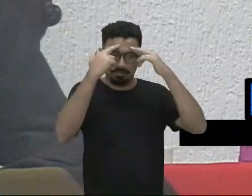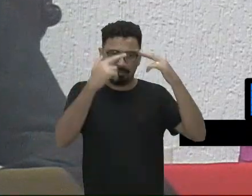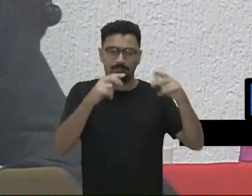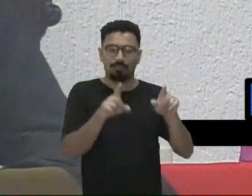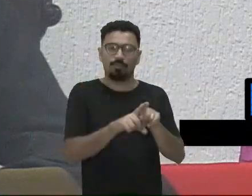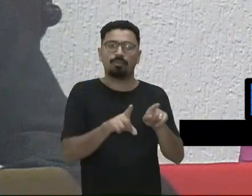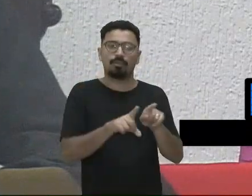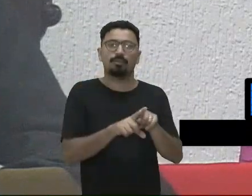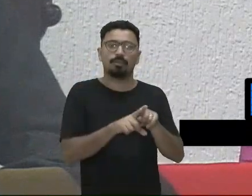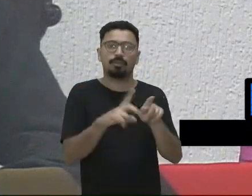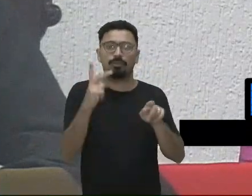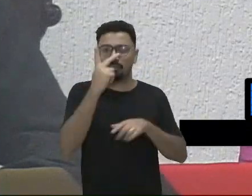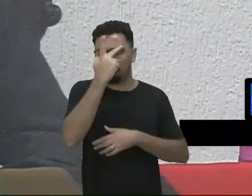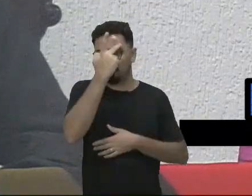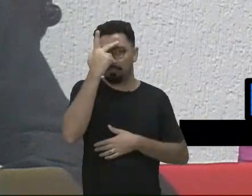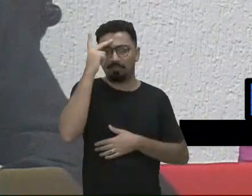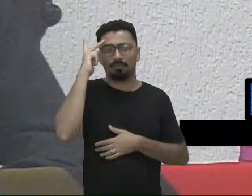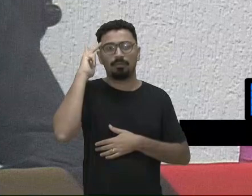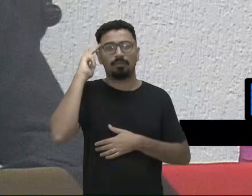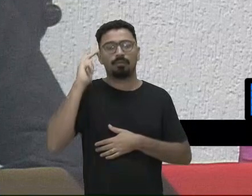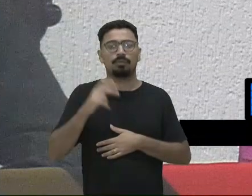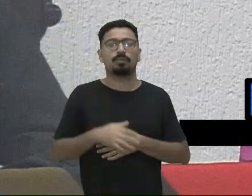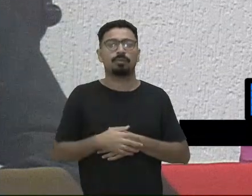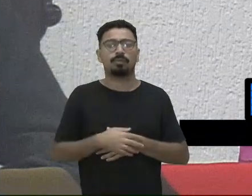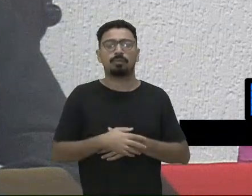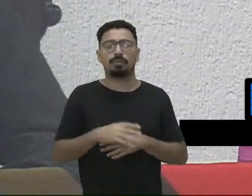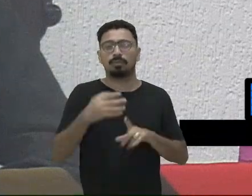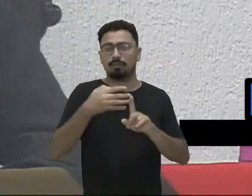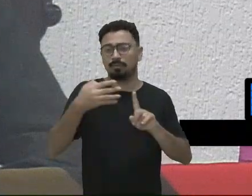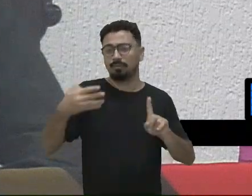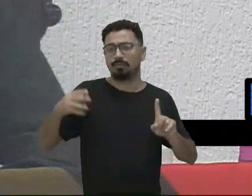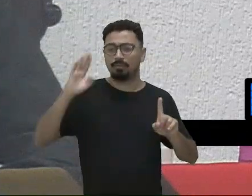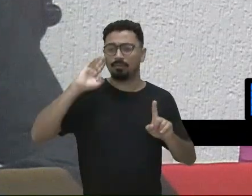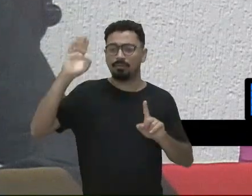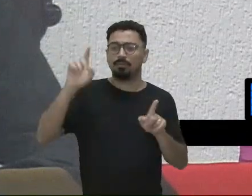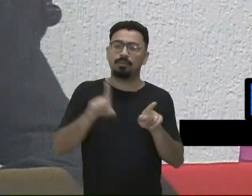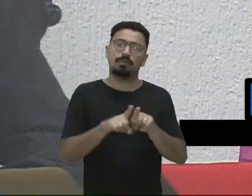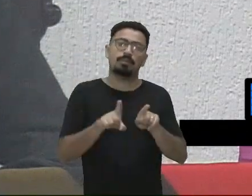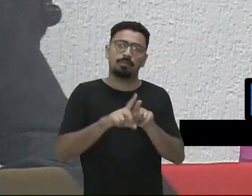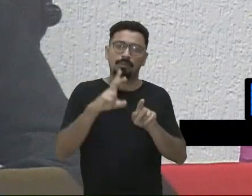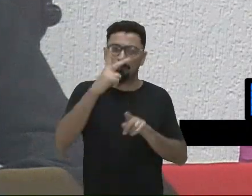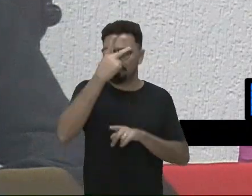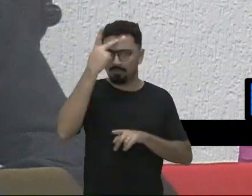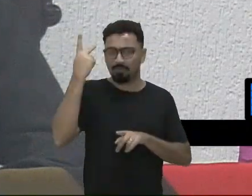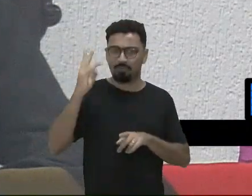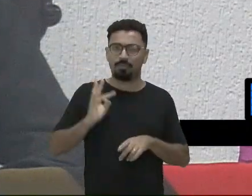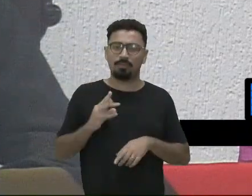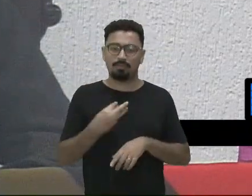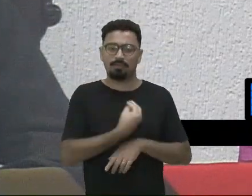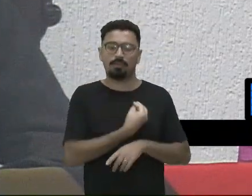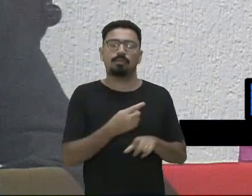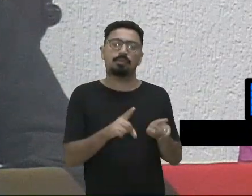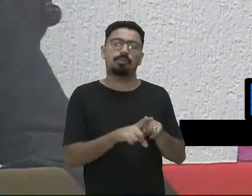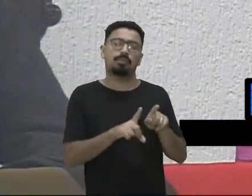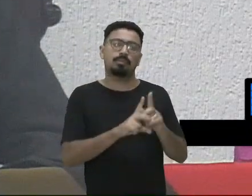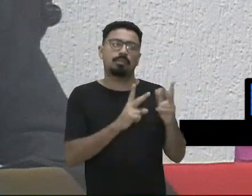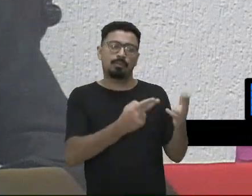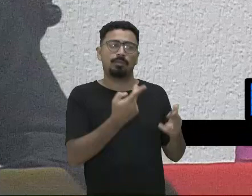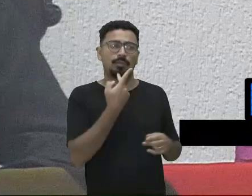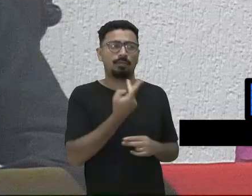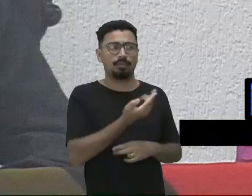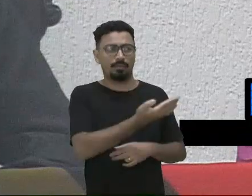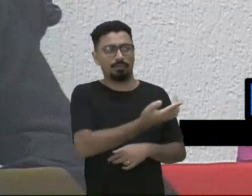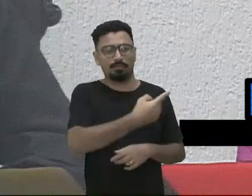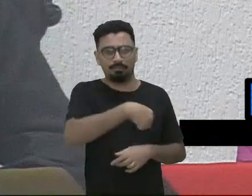né, às pessoas, né, LGBT e principalmente as pessoas trans, que como, né, os meus colegas aqui